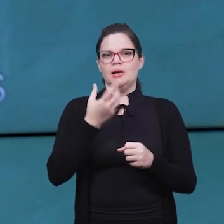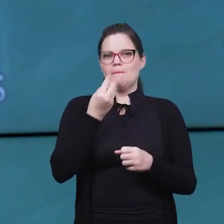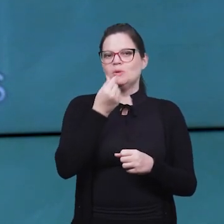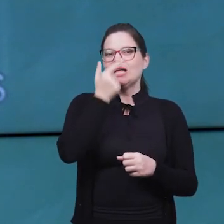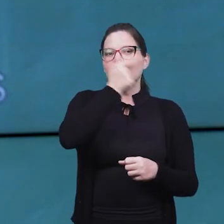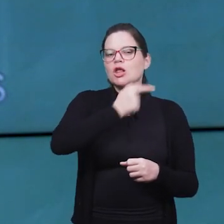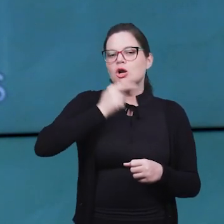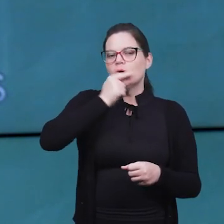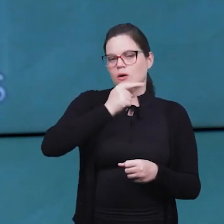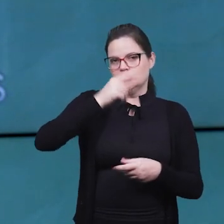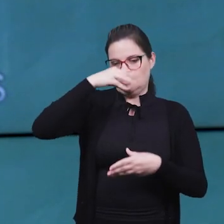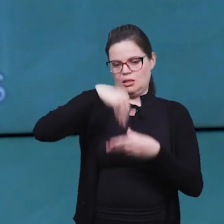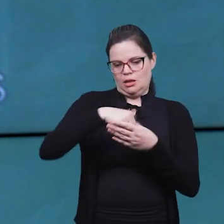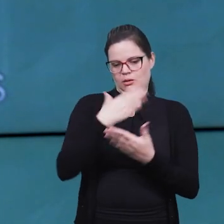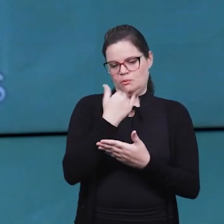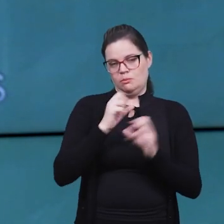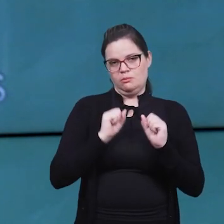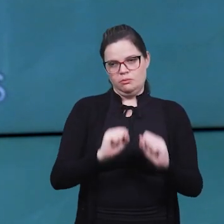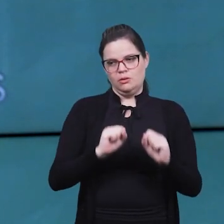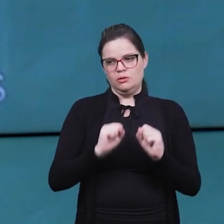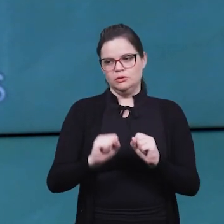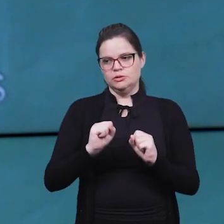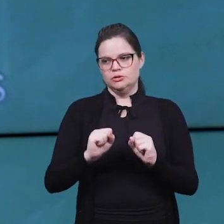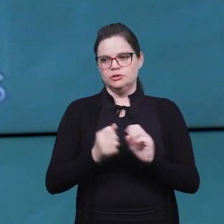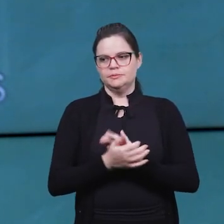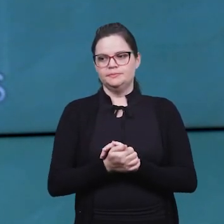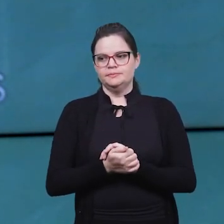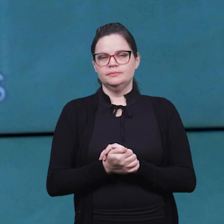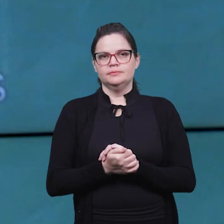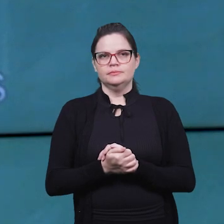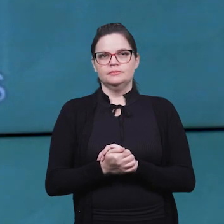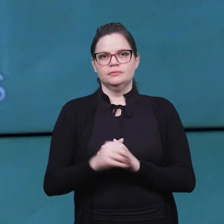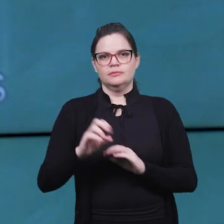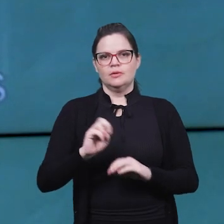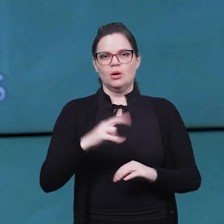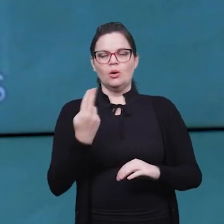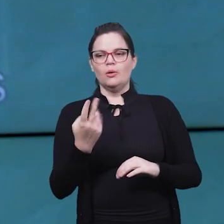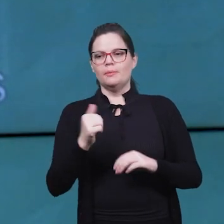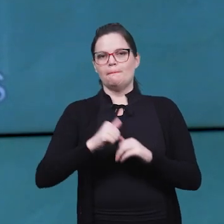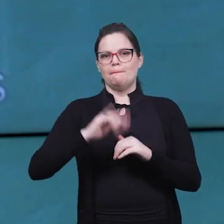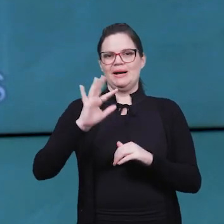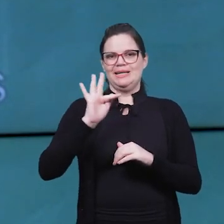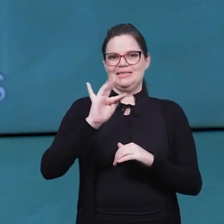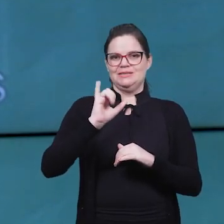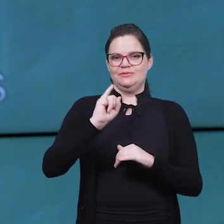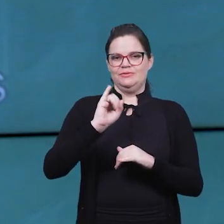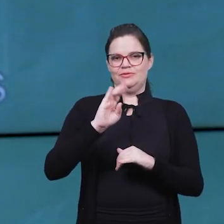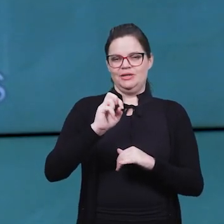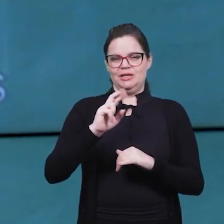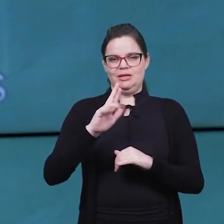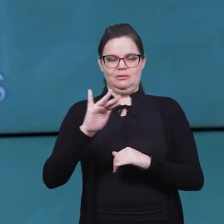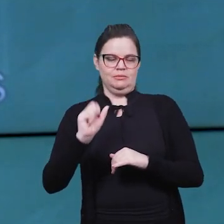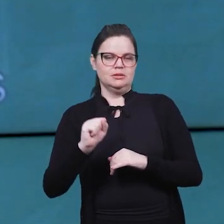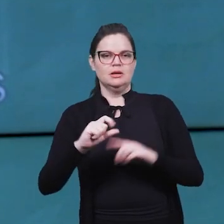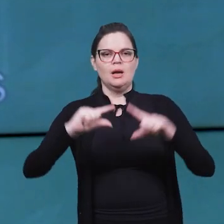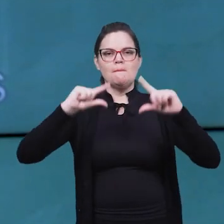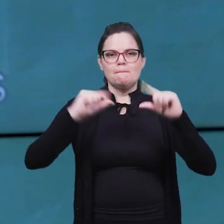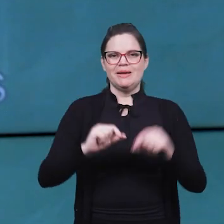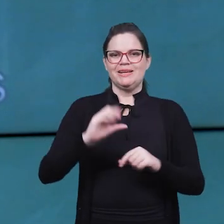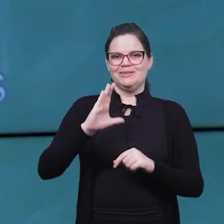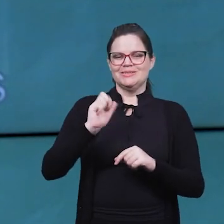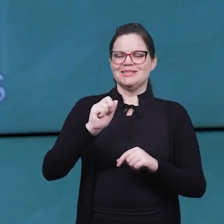glicêmico, mas com outro, com fibras e menos carboidrato. Portanto,